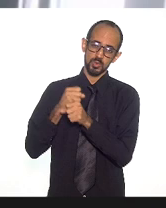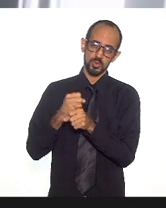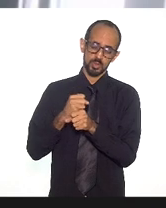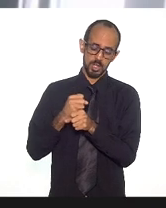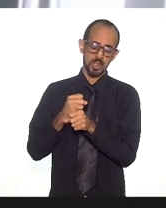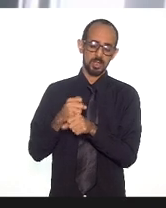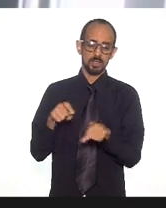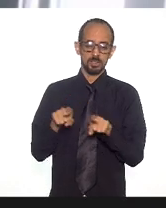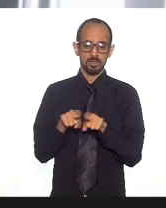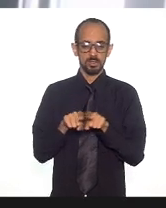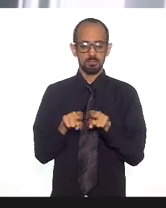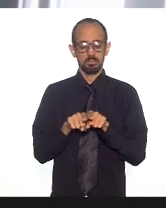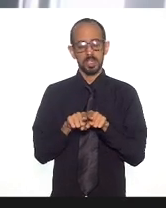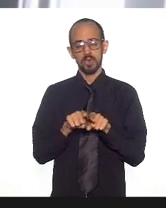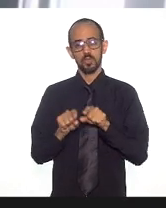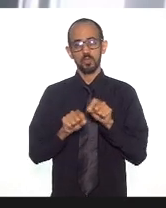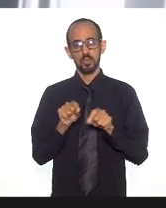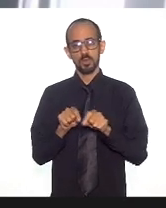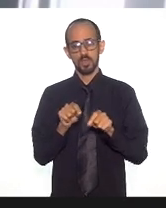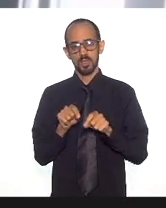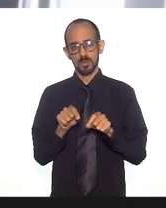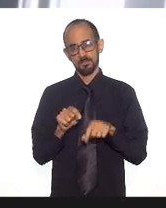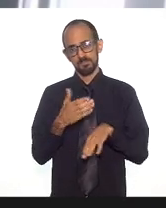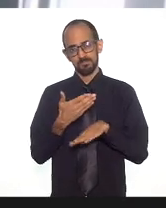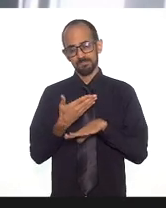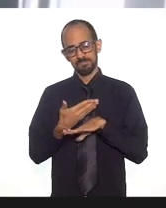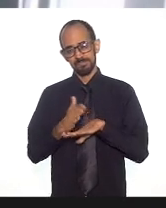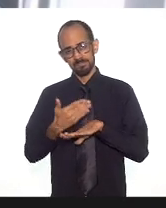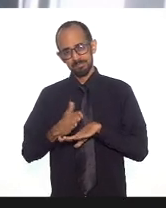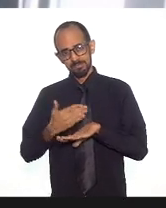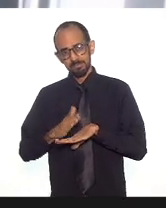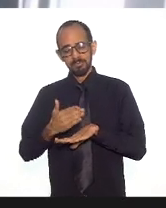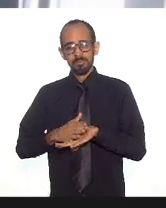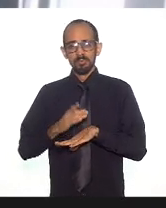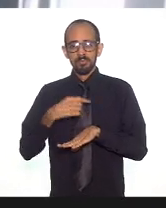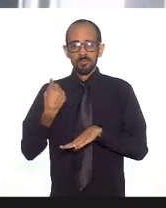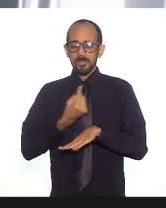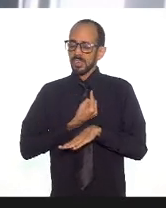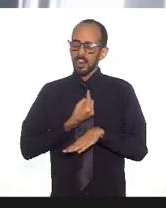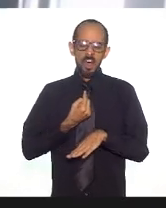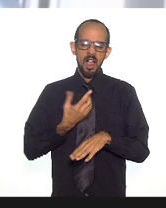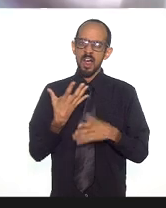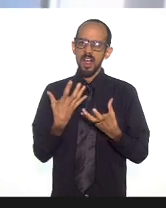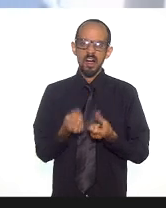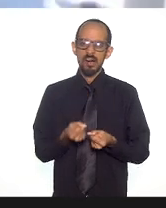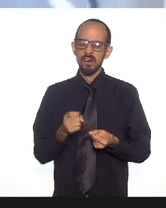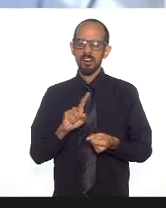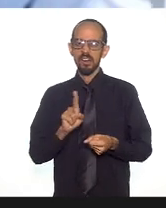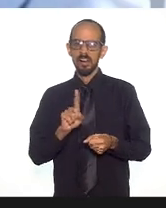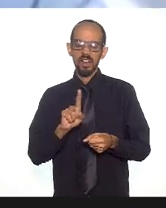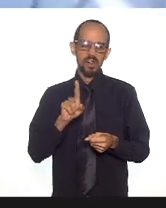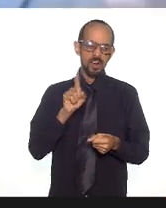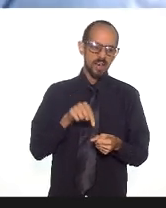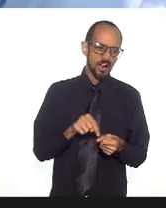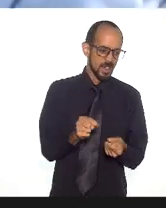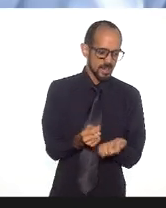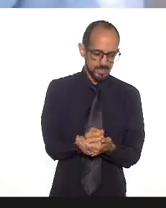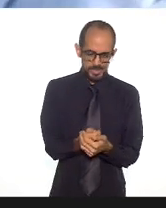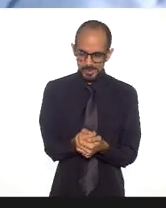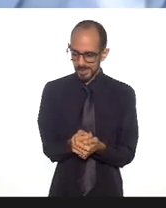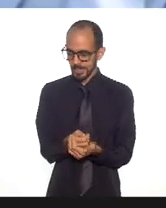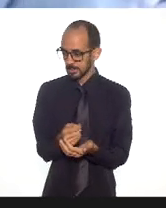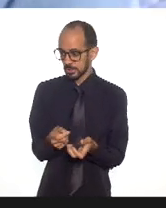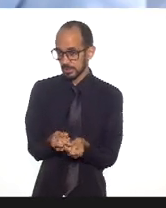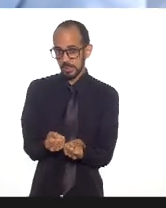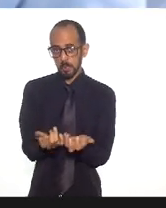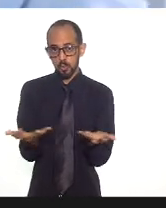inclusive com práticas que nós rejeitamos, de loteamento políticos entre caciques